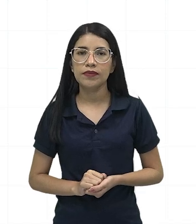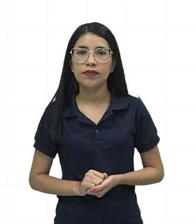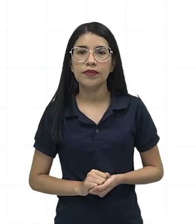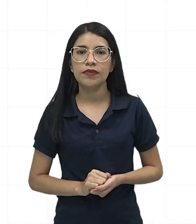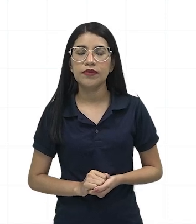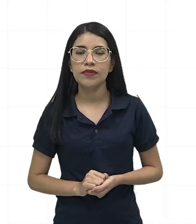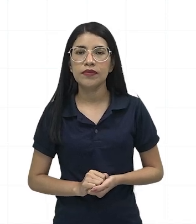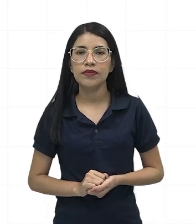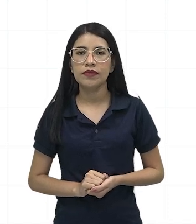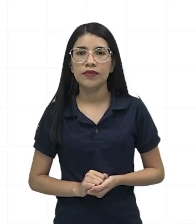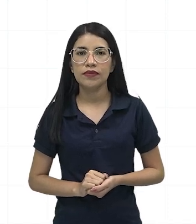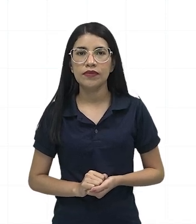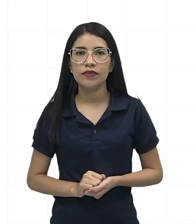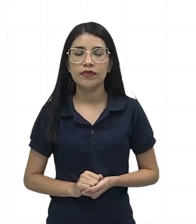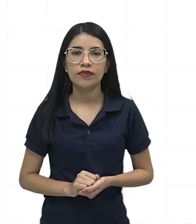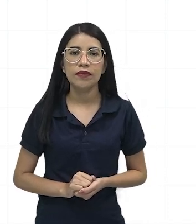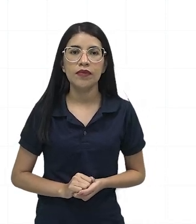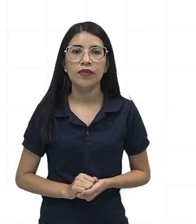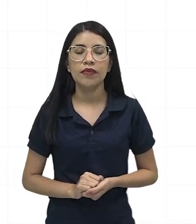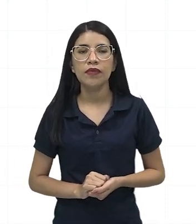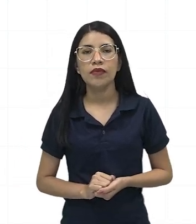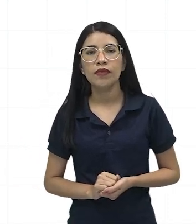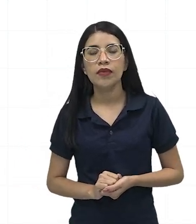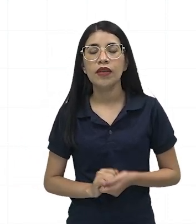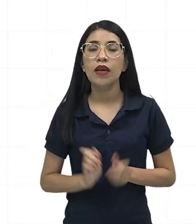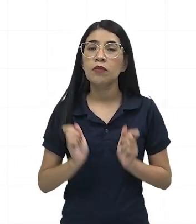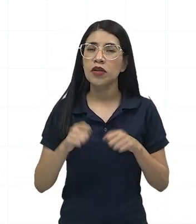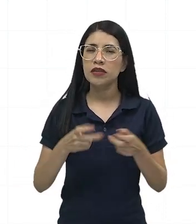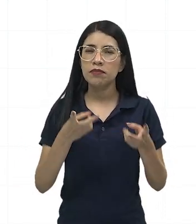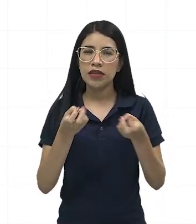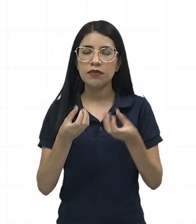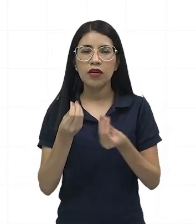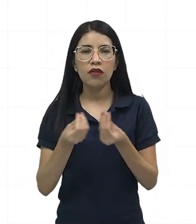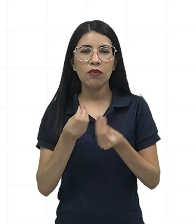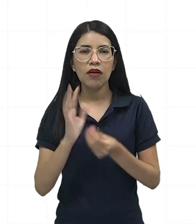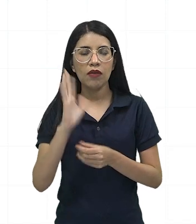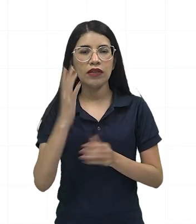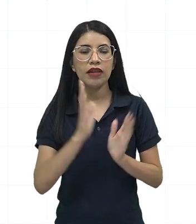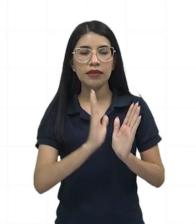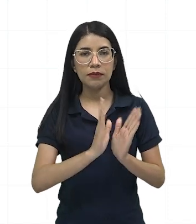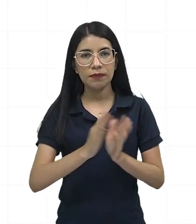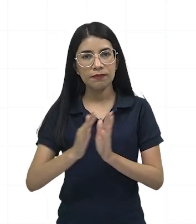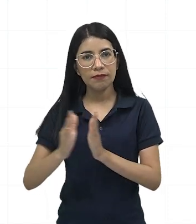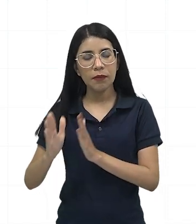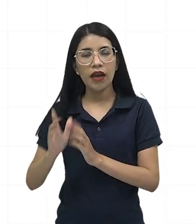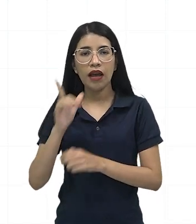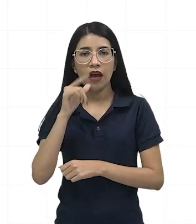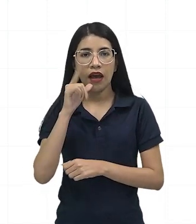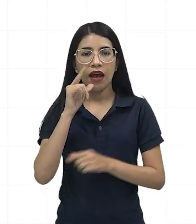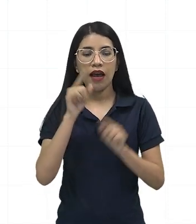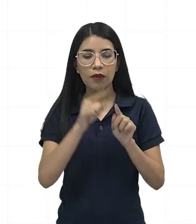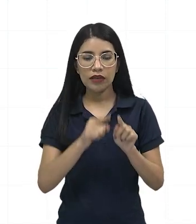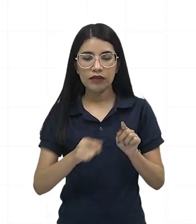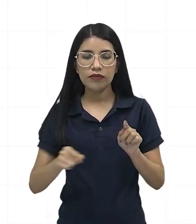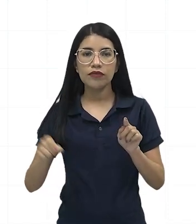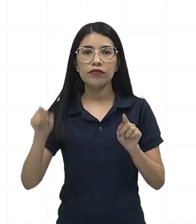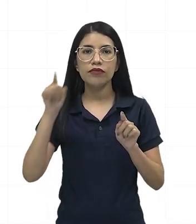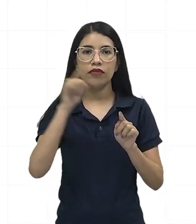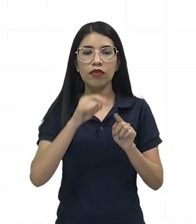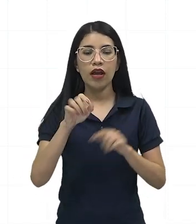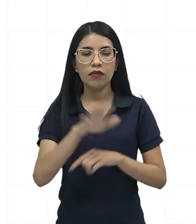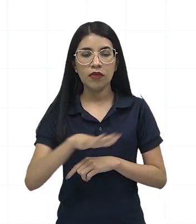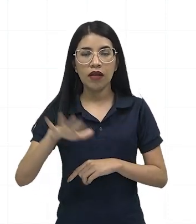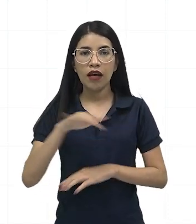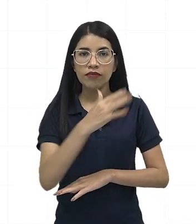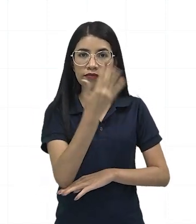nesse ciclo da água a gente consegue observar as etapas, né? Pela qual a água passa no